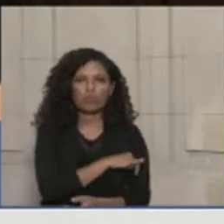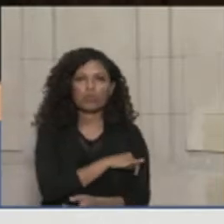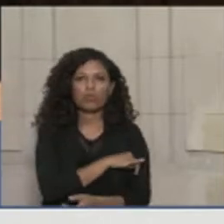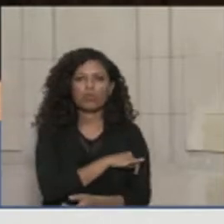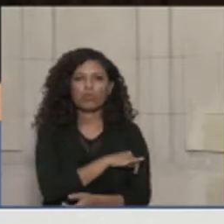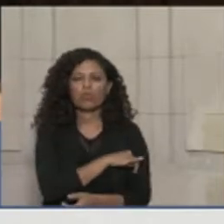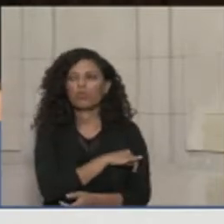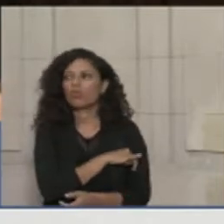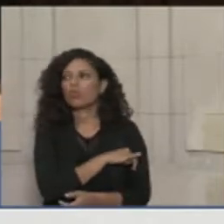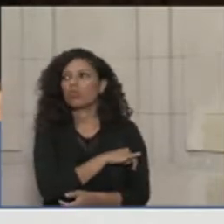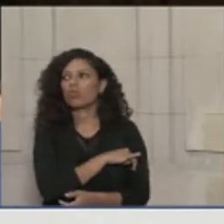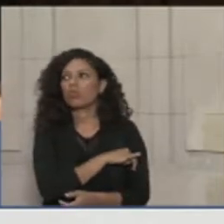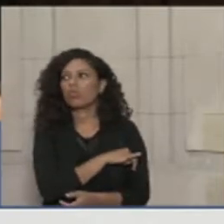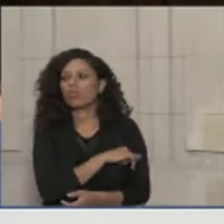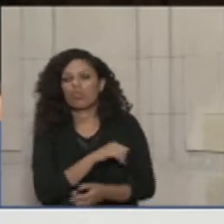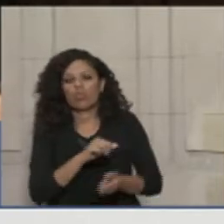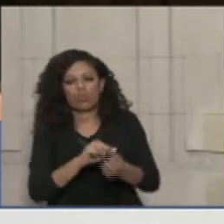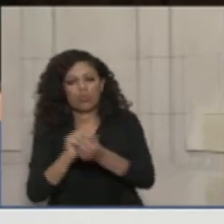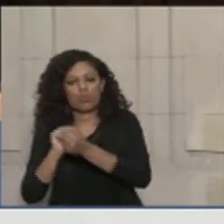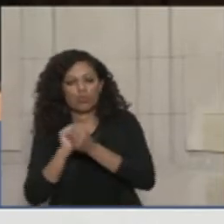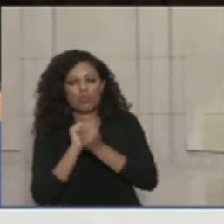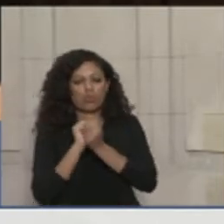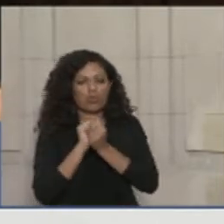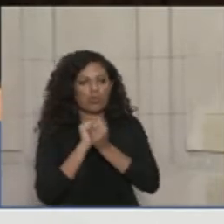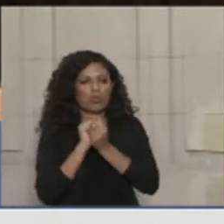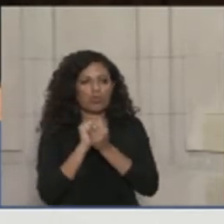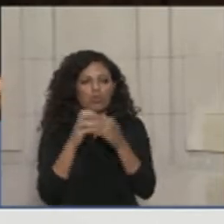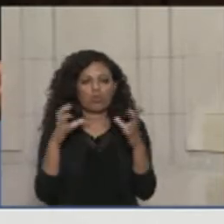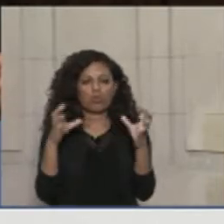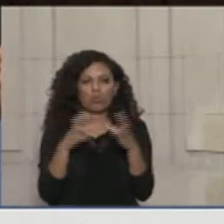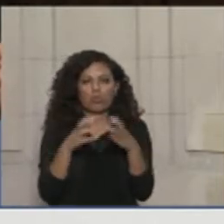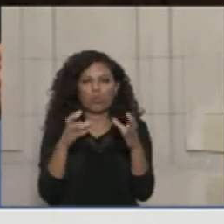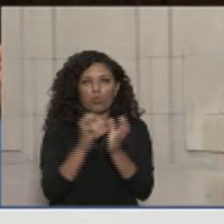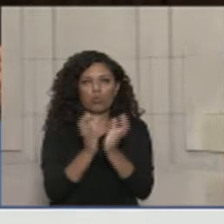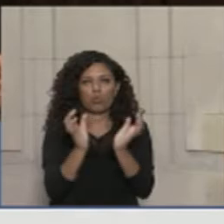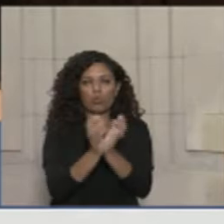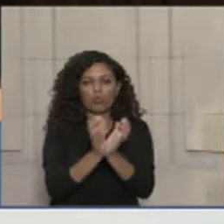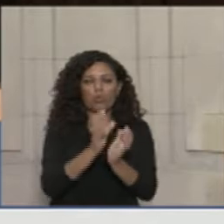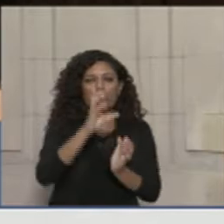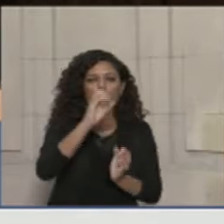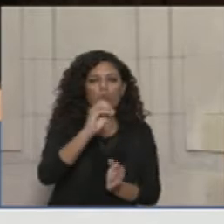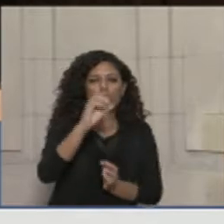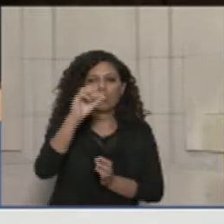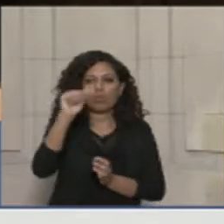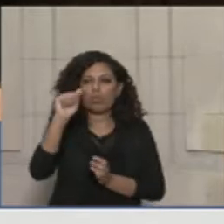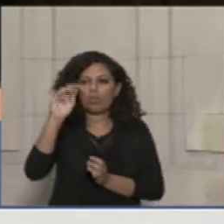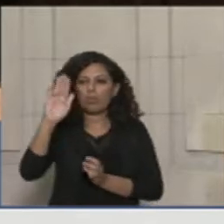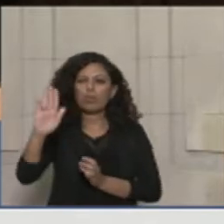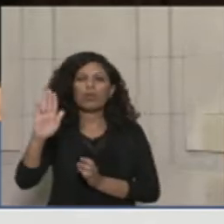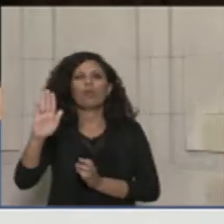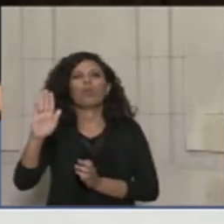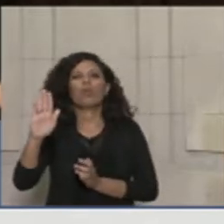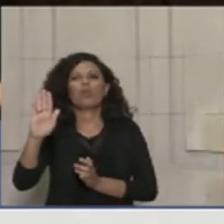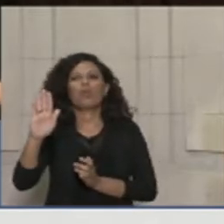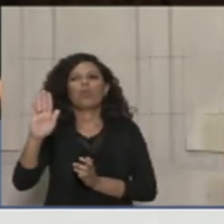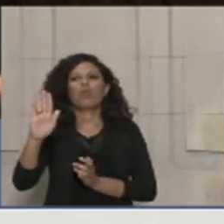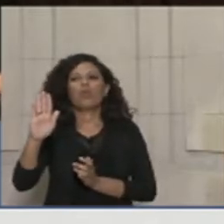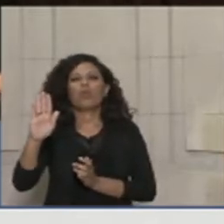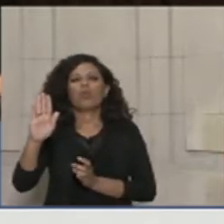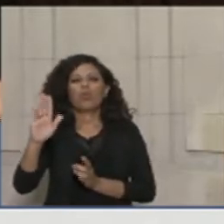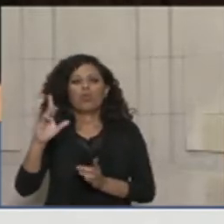apoio integral da OAB, né, para desvendar